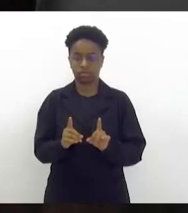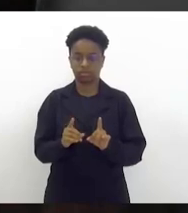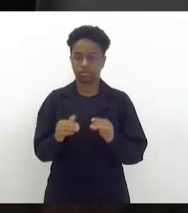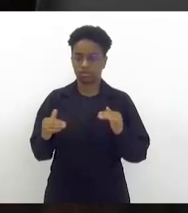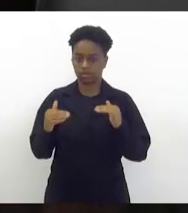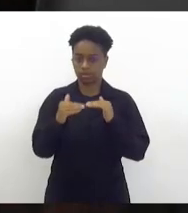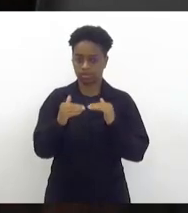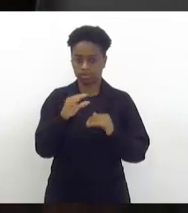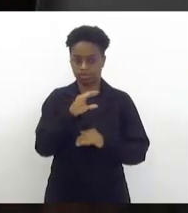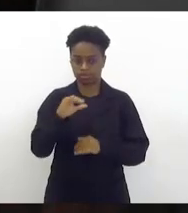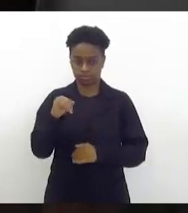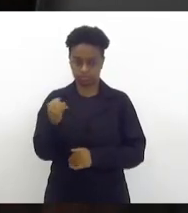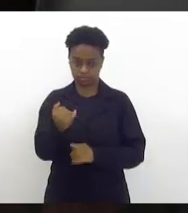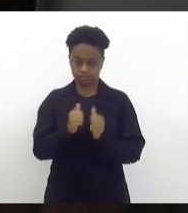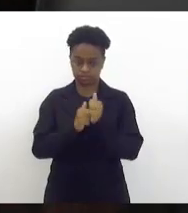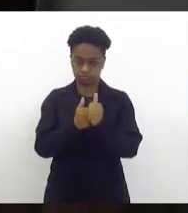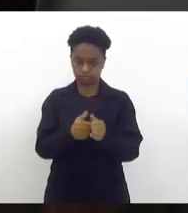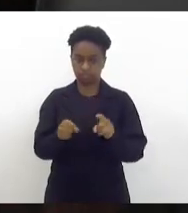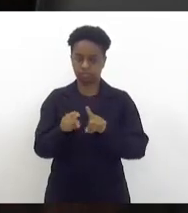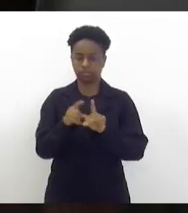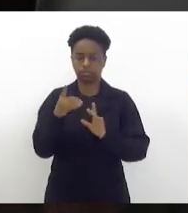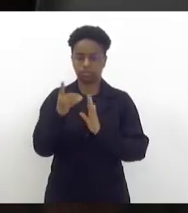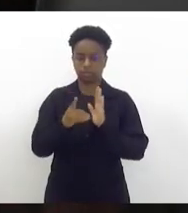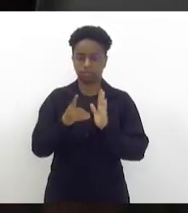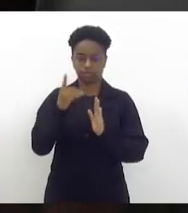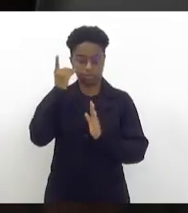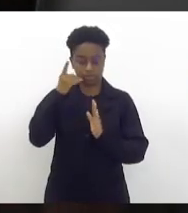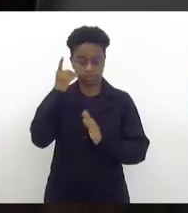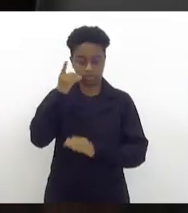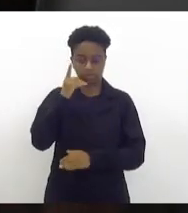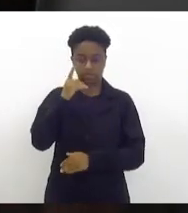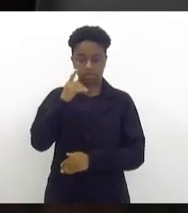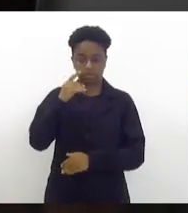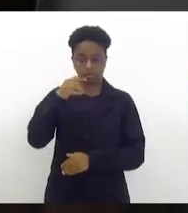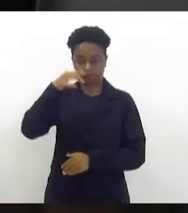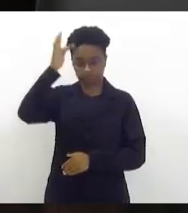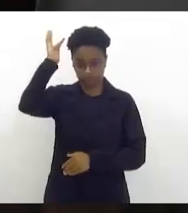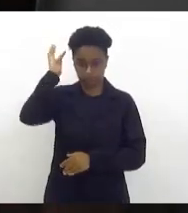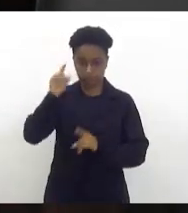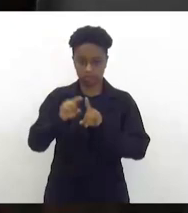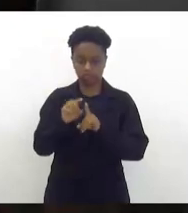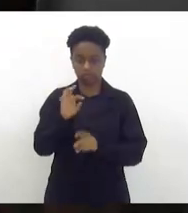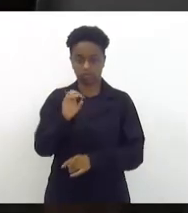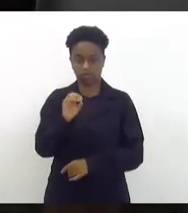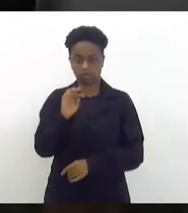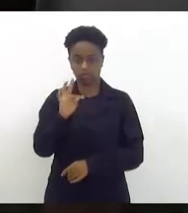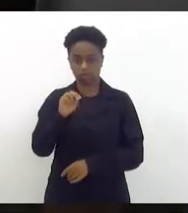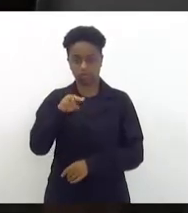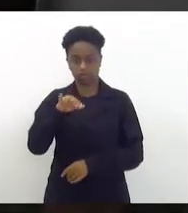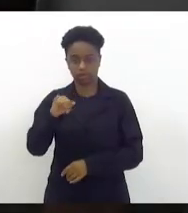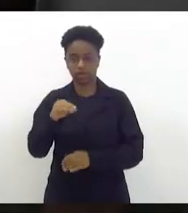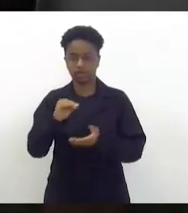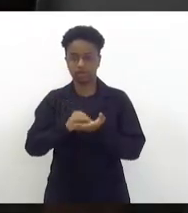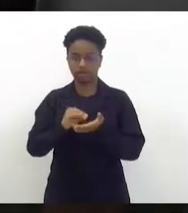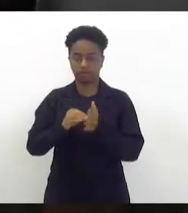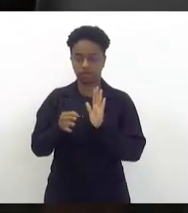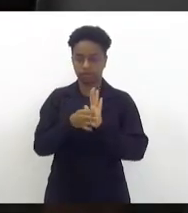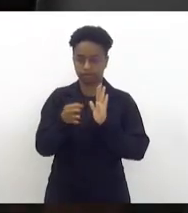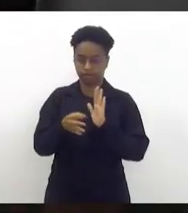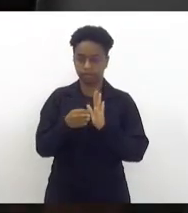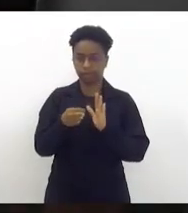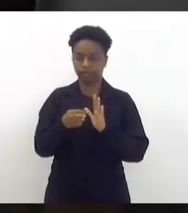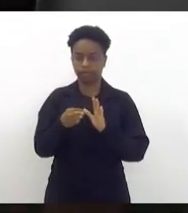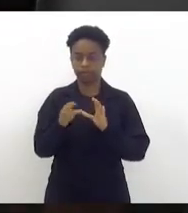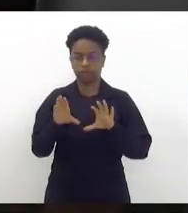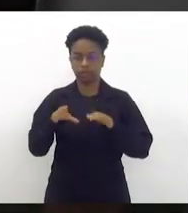de Constituição e Justiça. Relatores, deputado Fred Pacheco e Otone de Paula Pai. Pendendo de pareceres da Comissão da Defesa dos